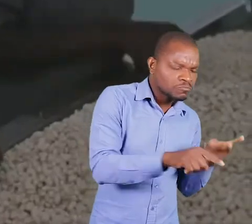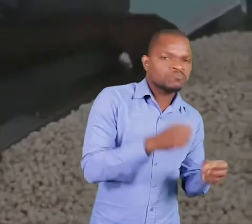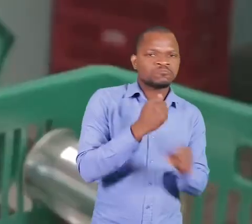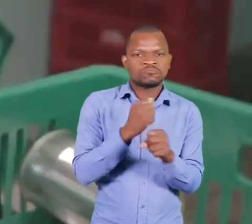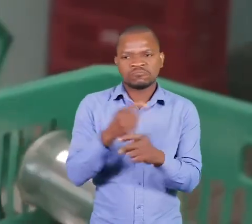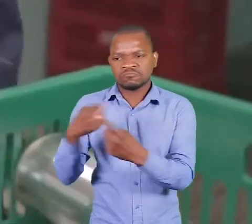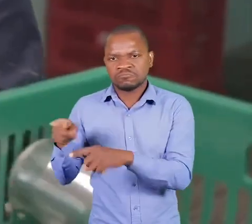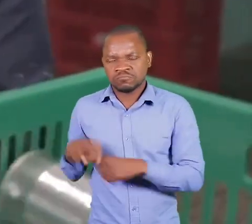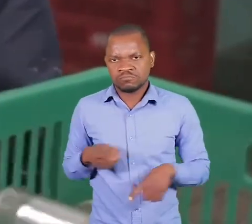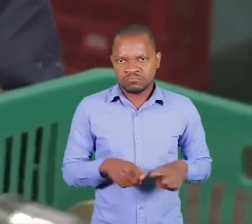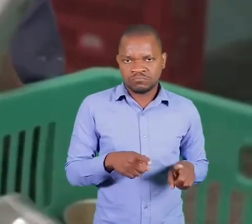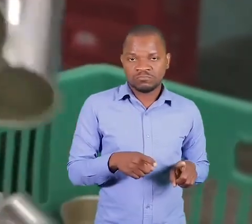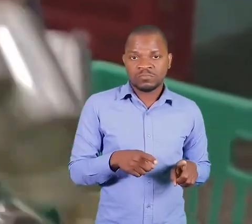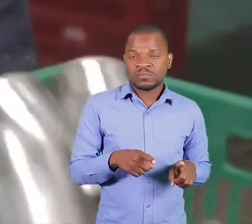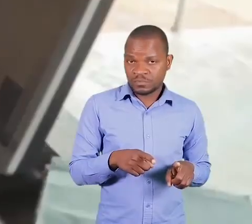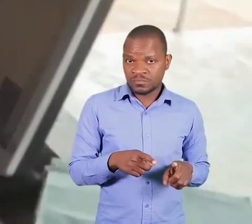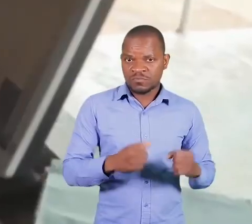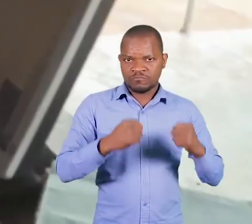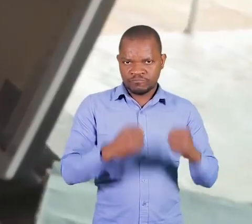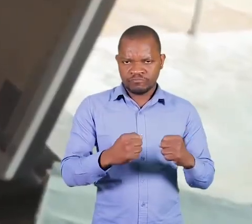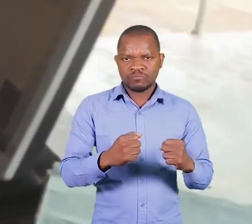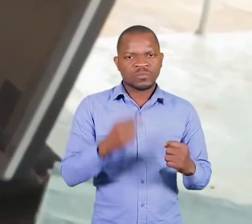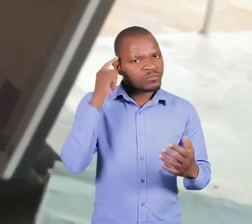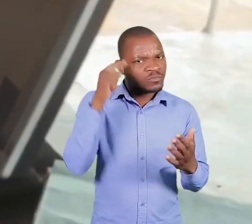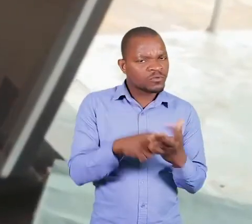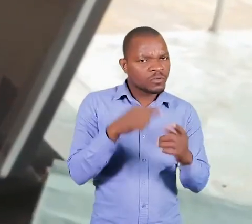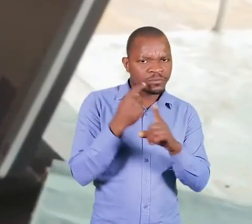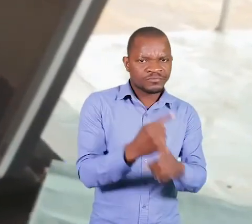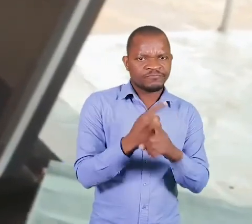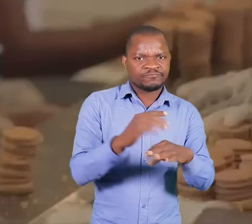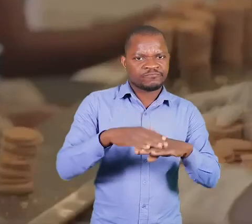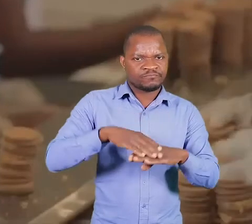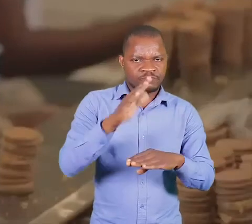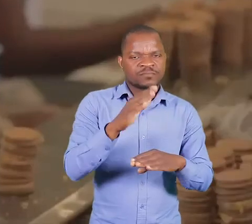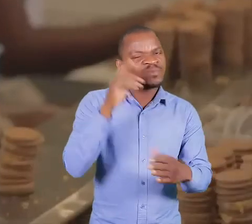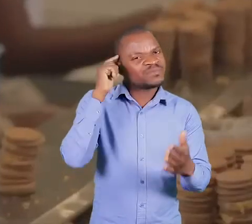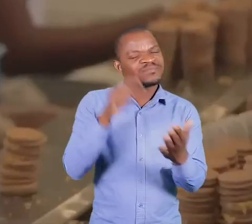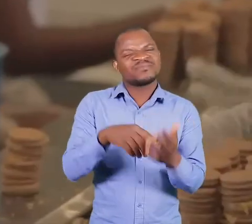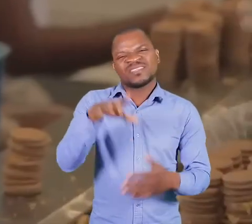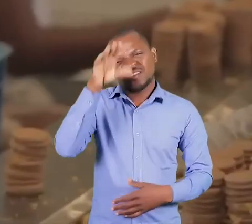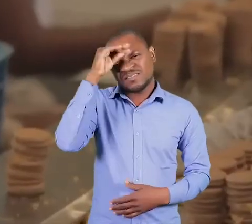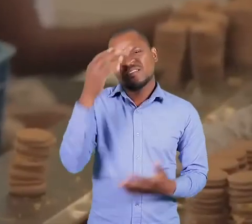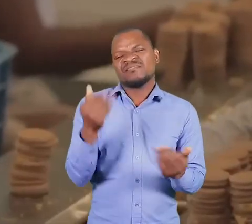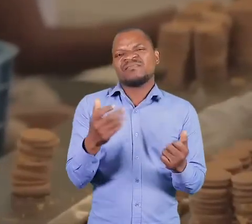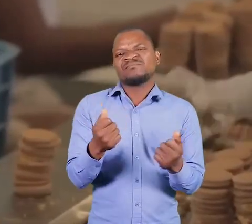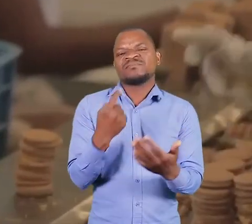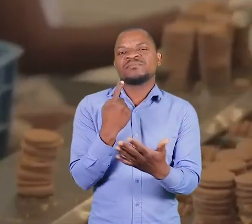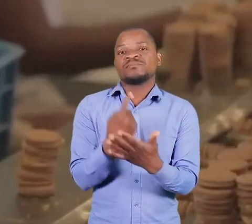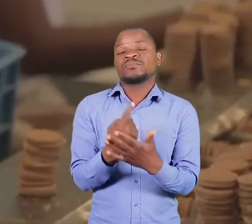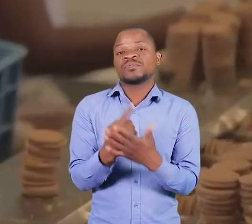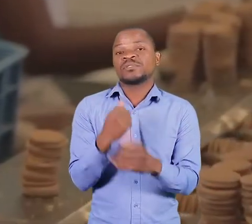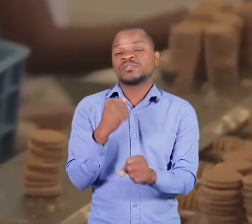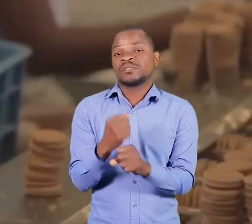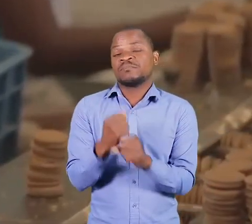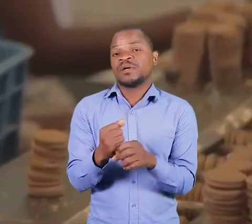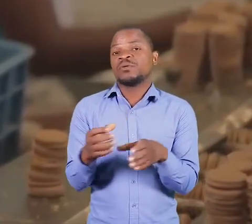multitarefas, resiliente, mais comprometida com o que faz, flexível, participativa e que entenda melhor a importância